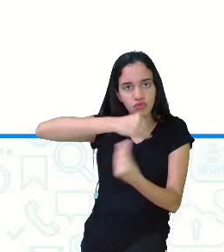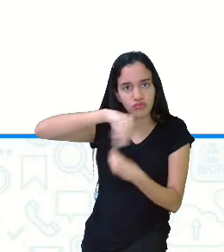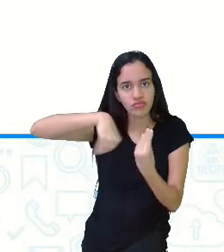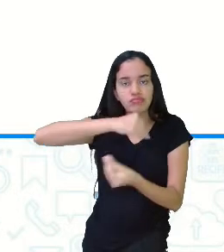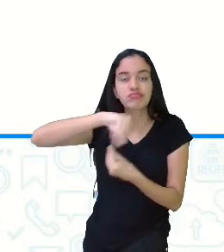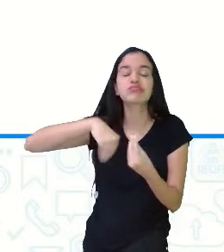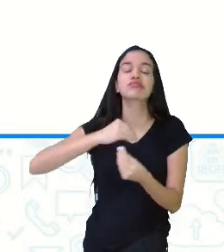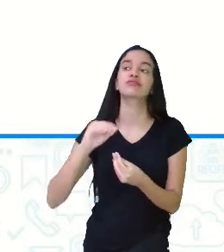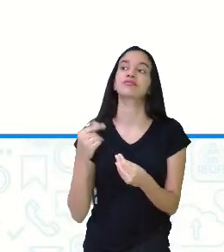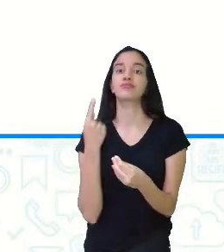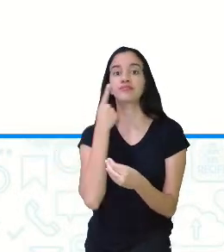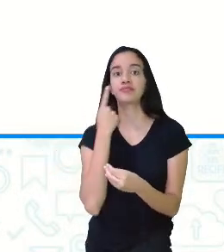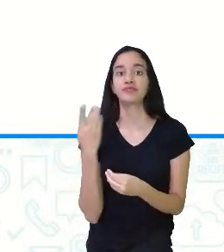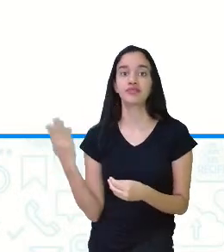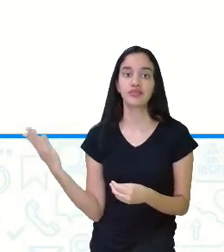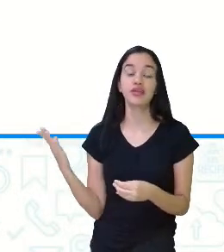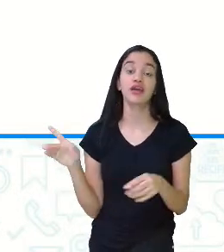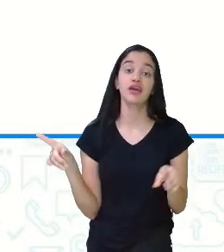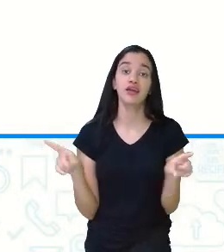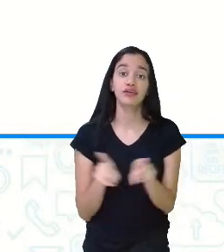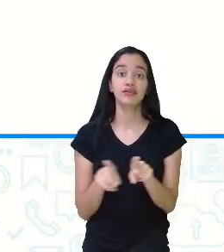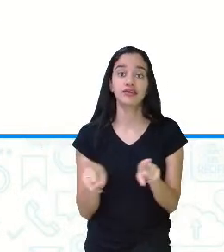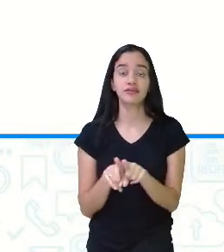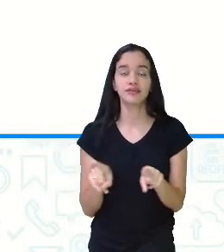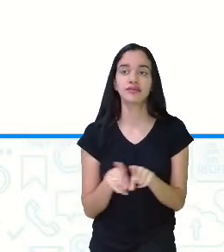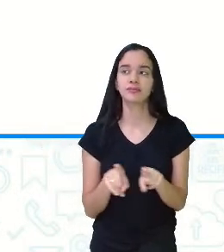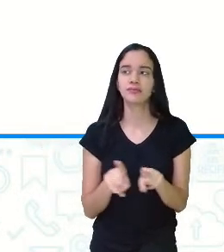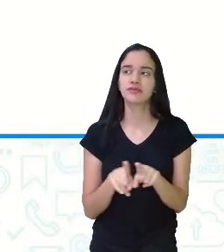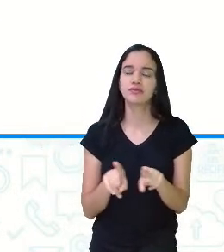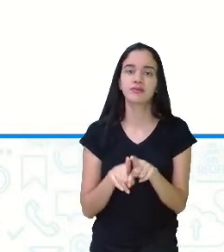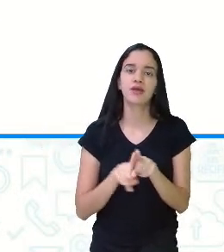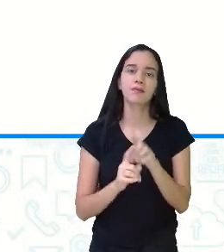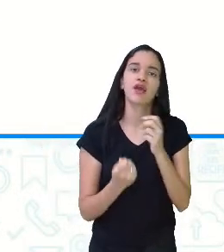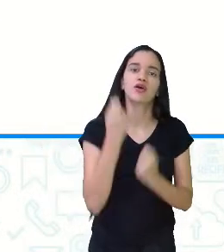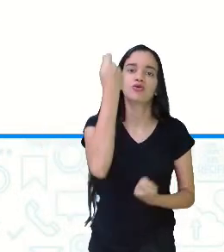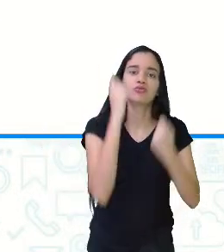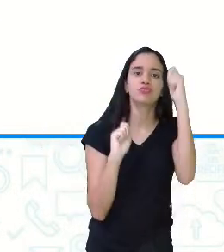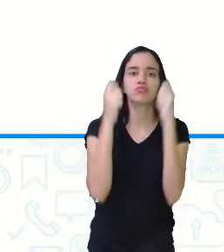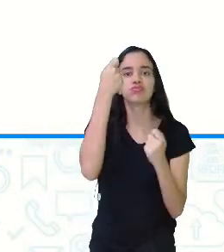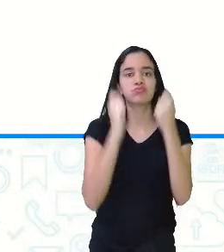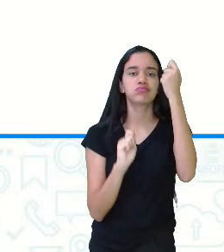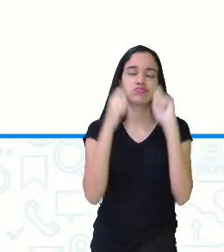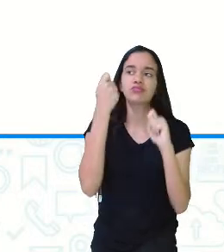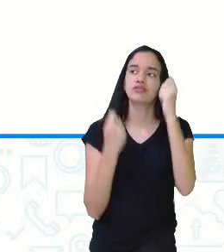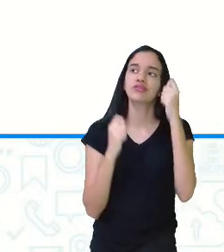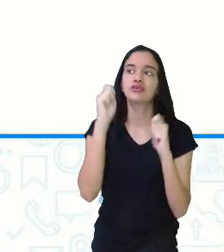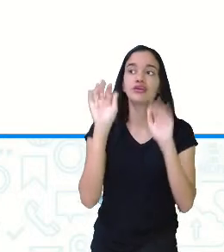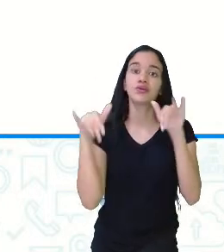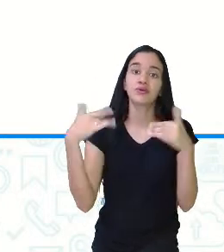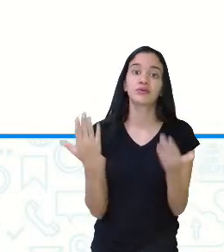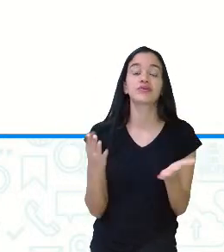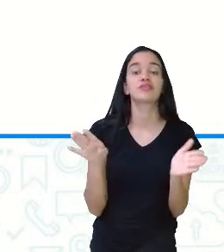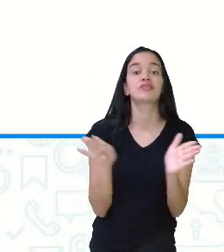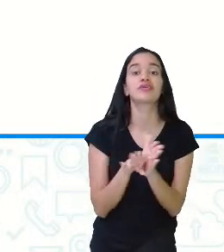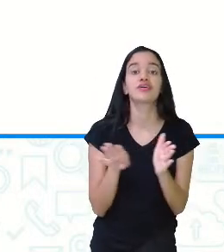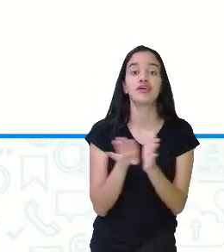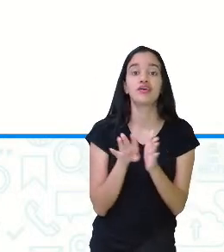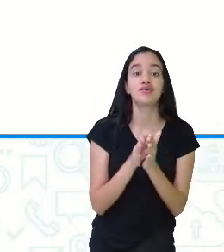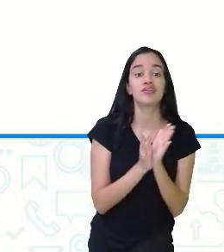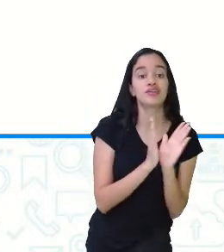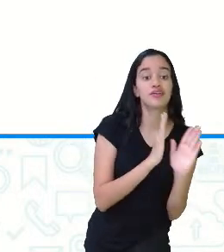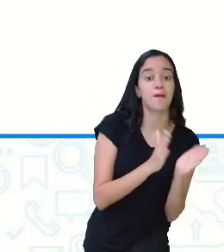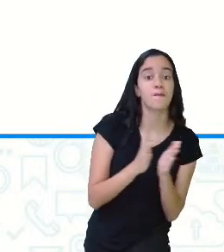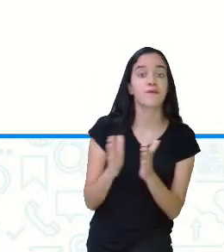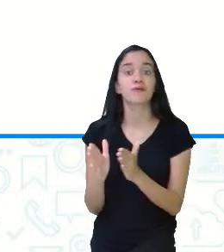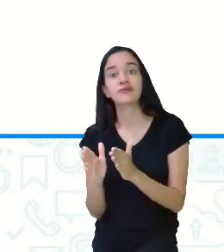esses ingredientes. Esse ingrediente vai aqui, para a usina da biomassa, e quando chega lá, ele faz esse processo